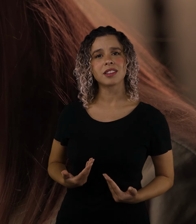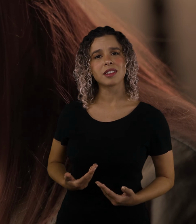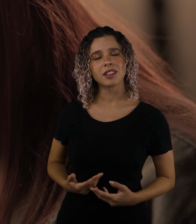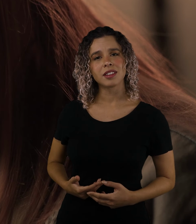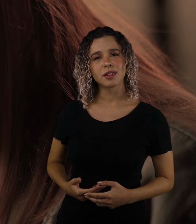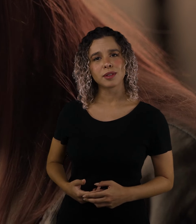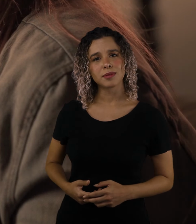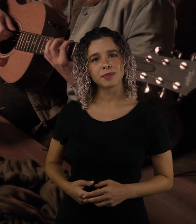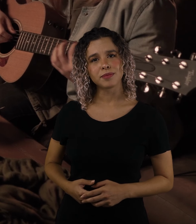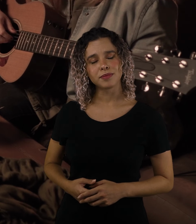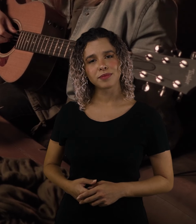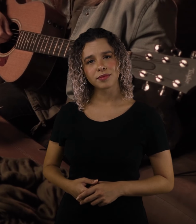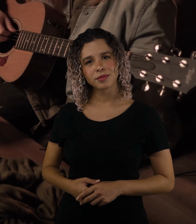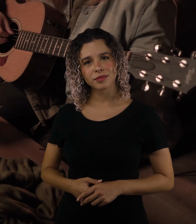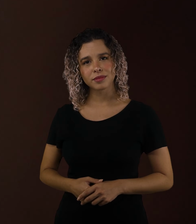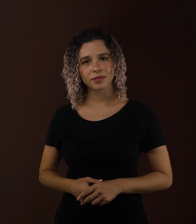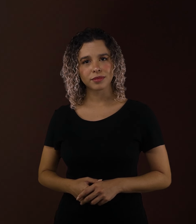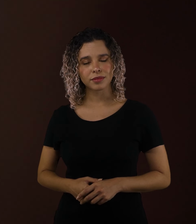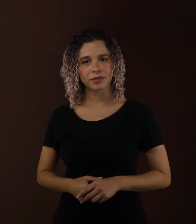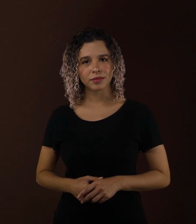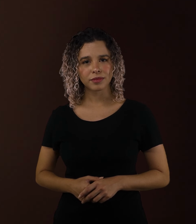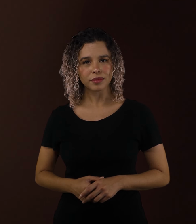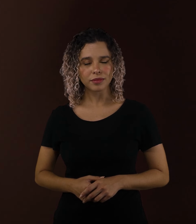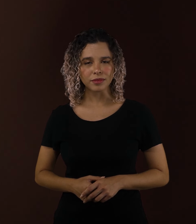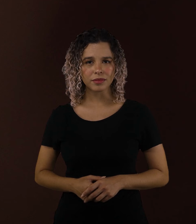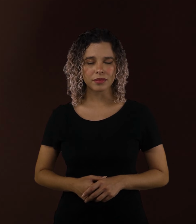Ernesto me olha pensativo.